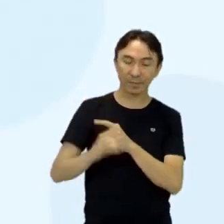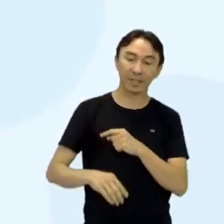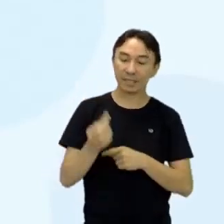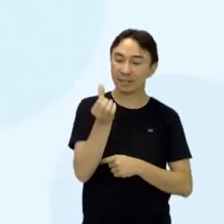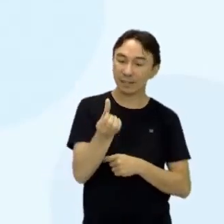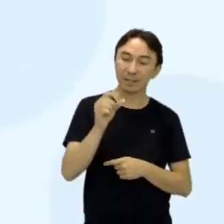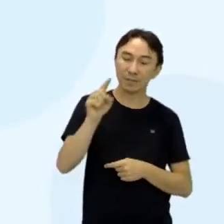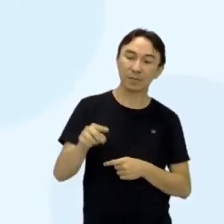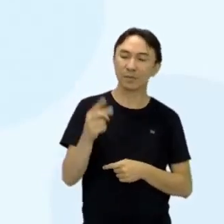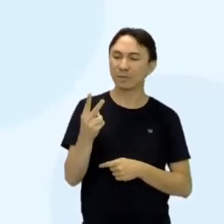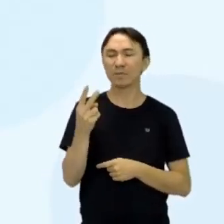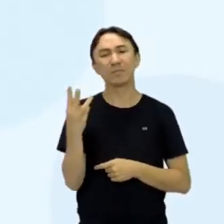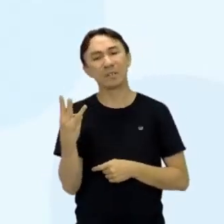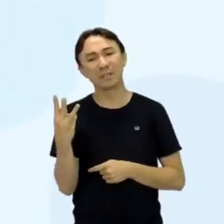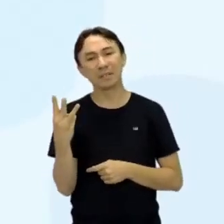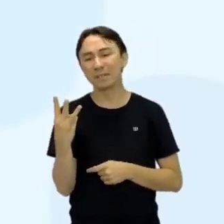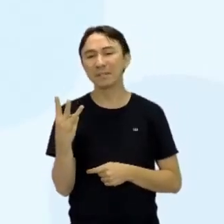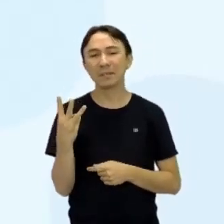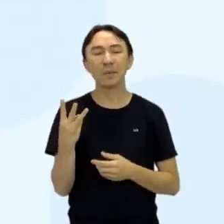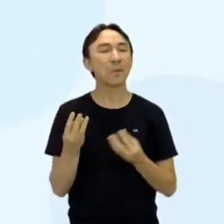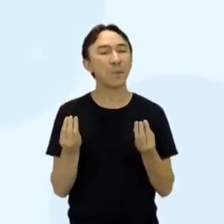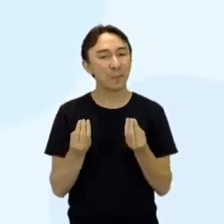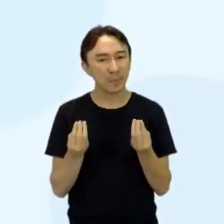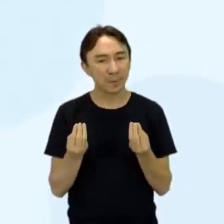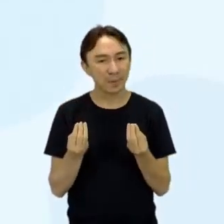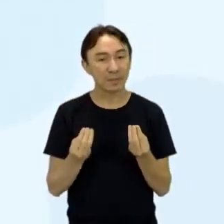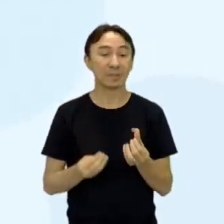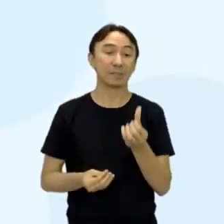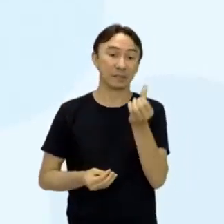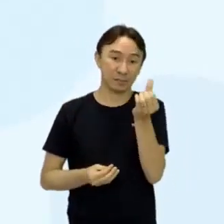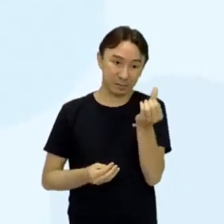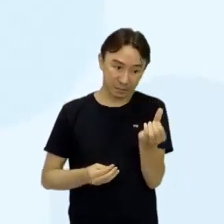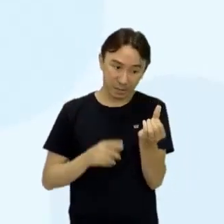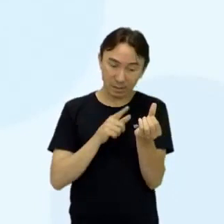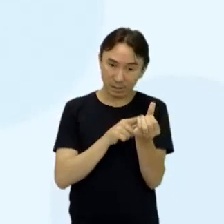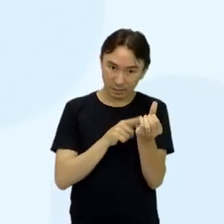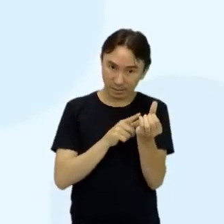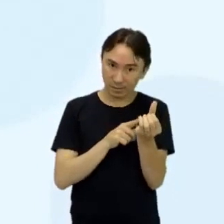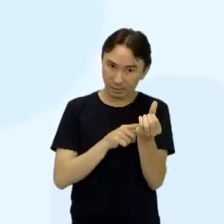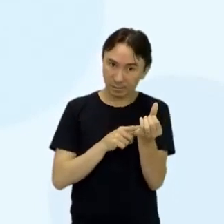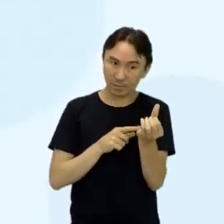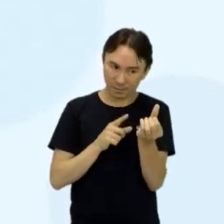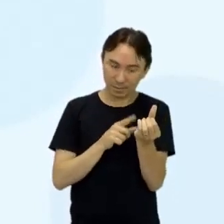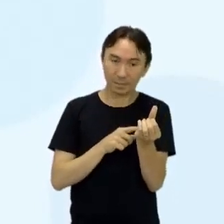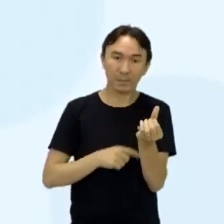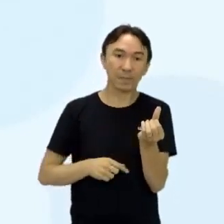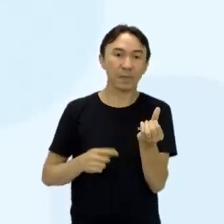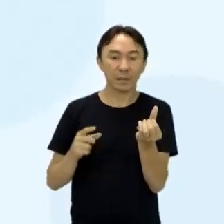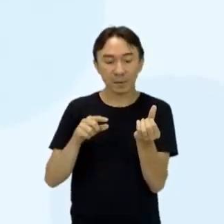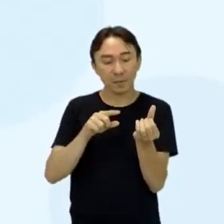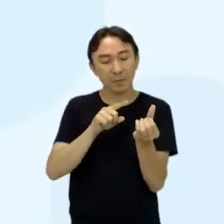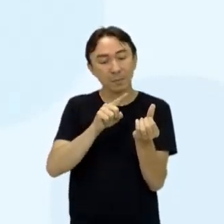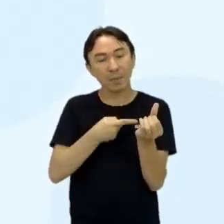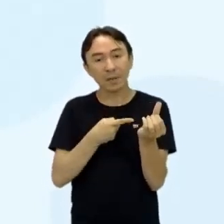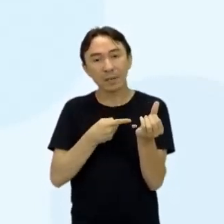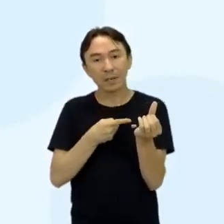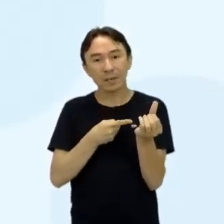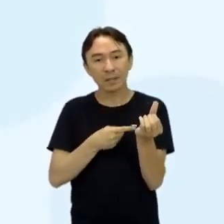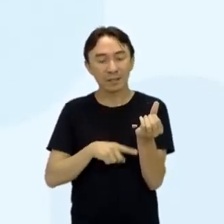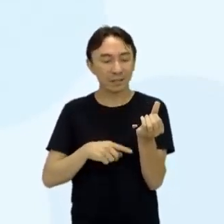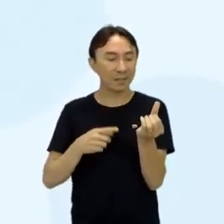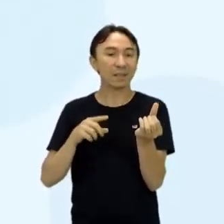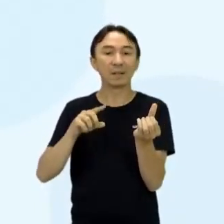6,23. Como a gente lê isso, ó? Parte inteira, ou seja, a unidade. A primeira casa decimal é chamada de décimo,